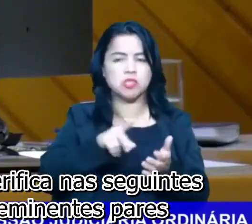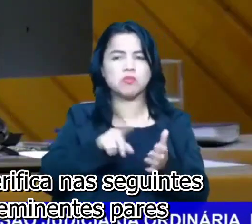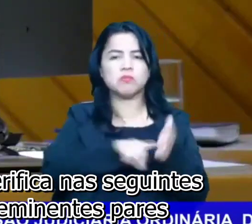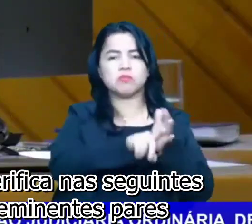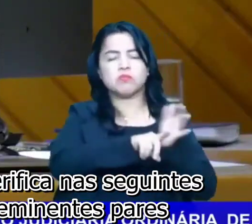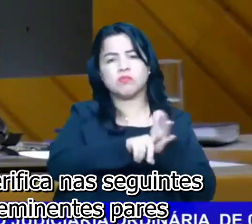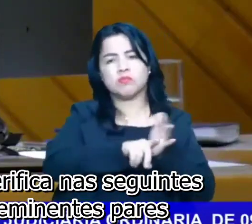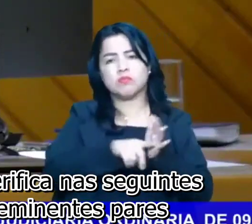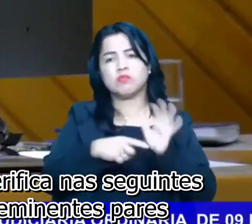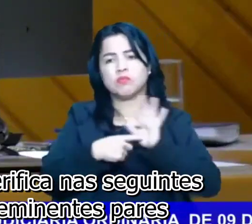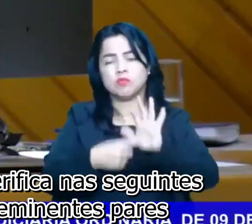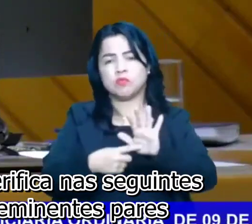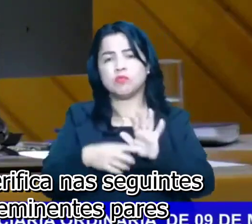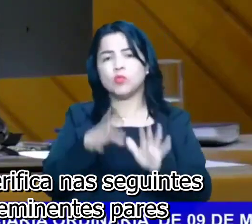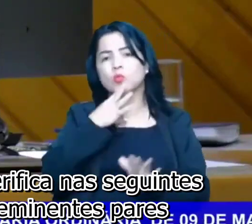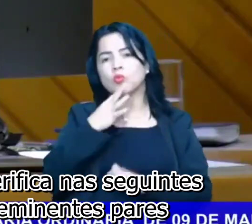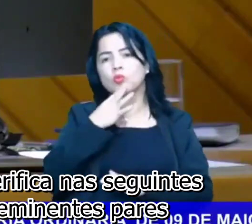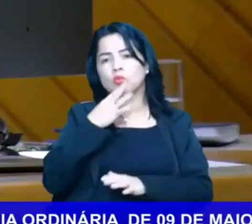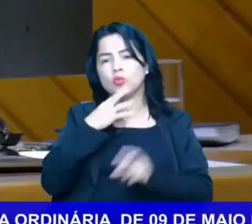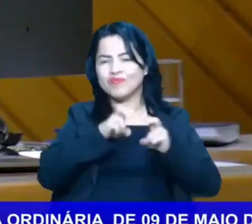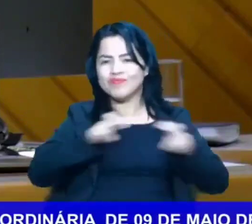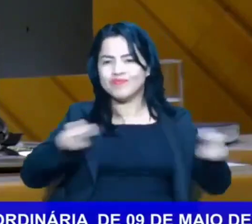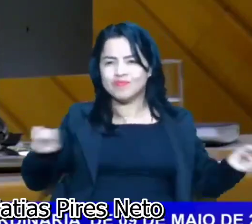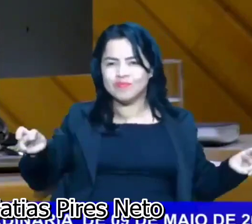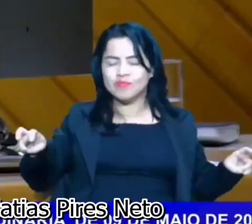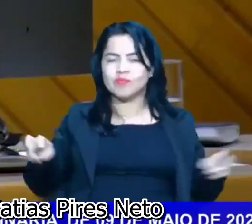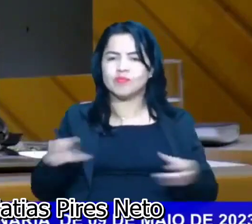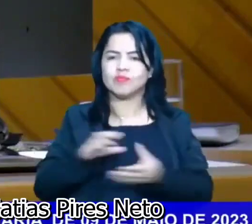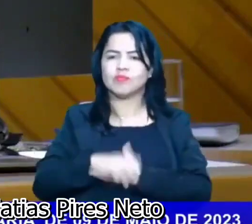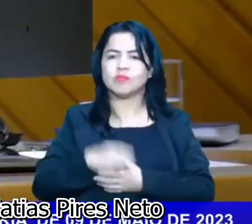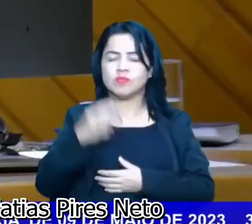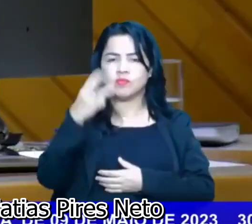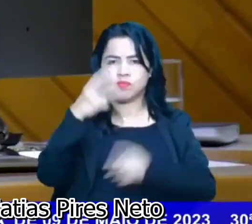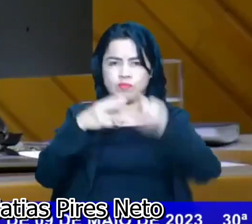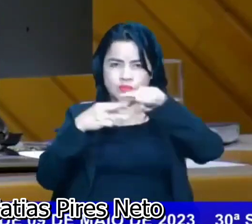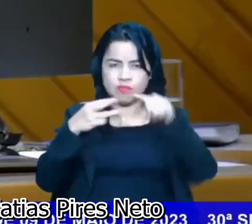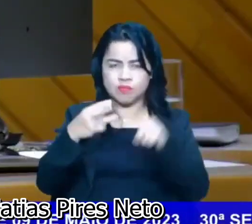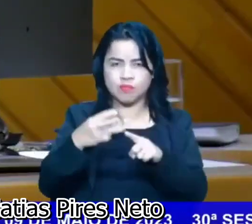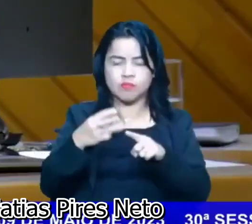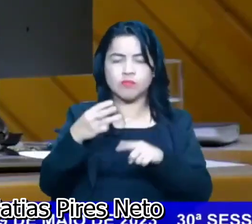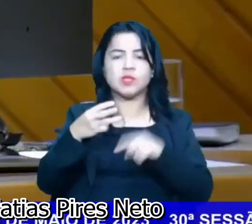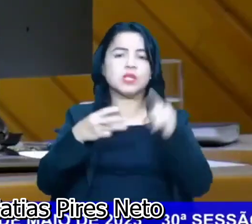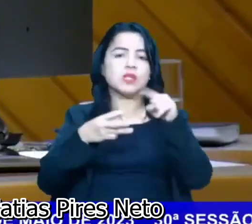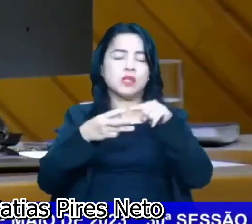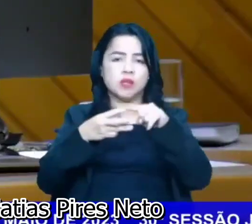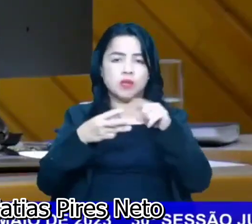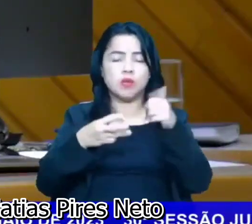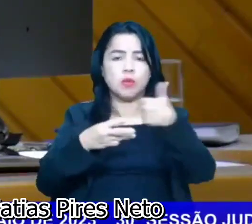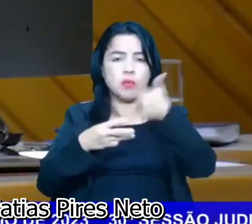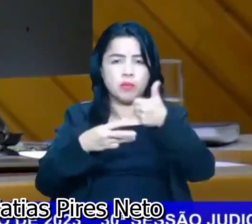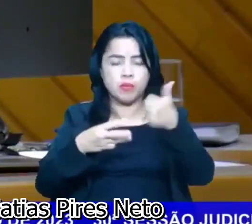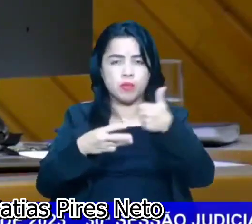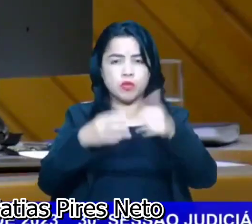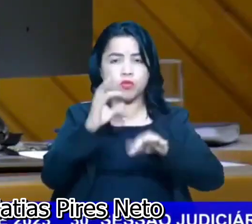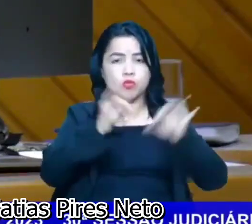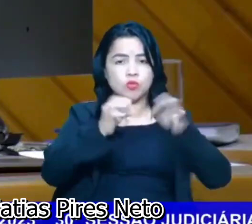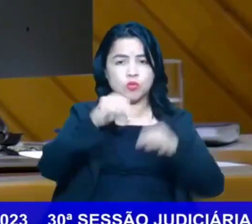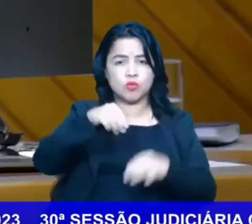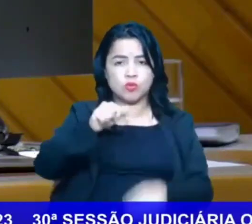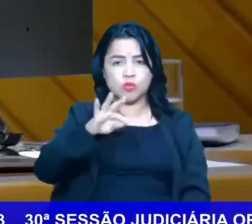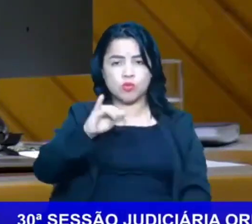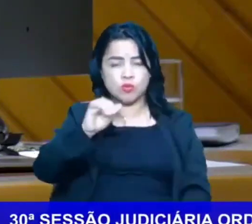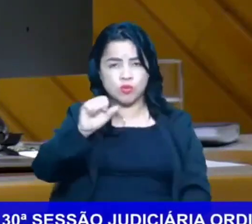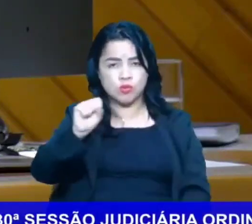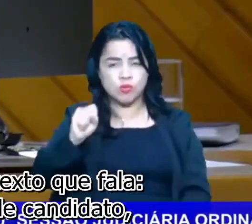emendas. Então, eu trouxe a conhecimento aqui dos eminentes pares três emendas. A primeira delas, de relatoria do juiz Matias Pires